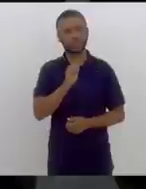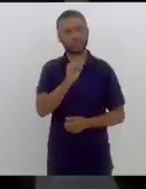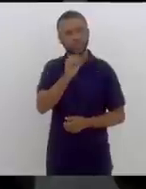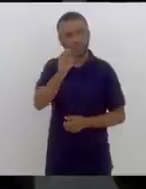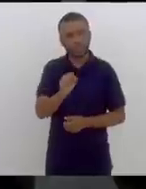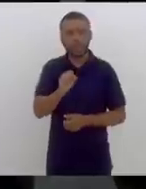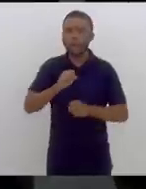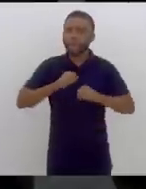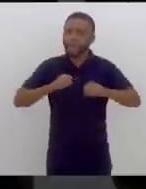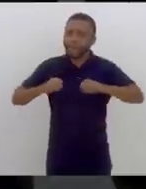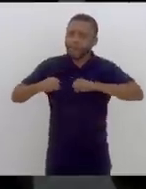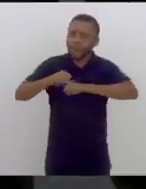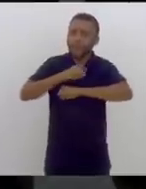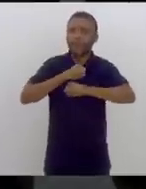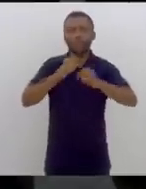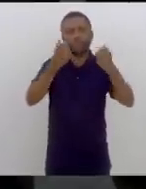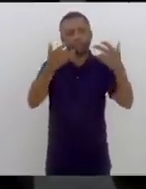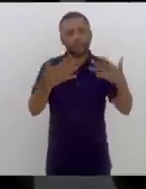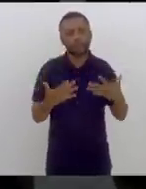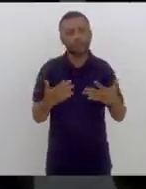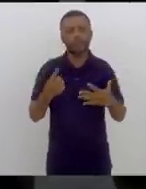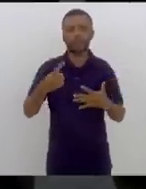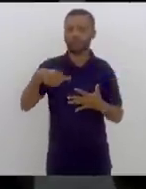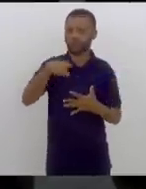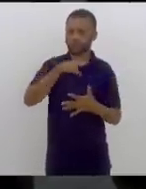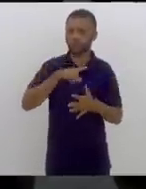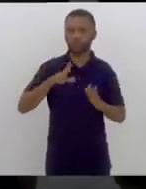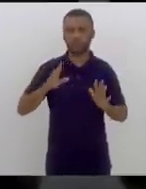eu luto para falar com os senhores